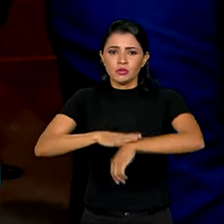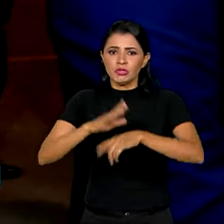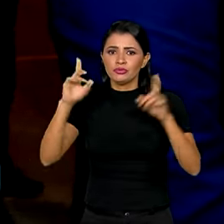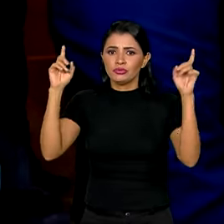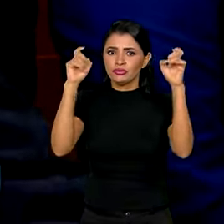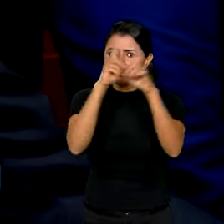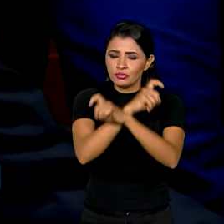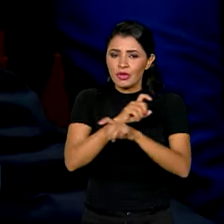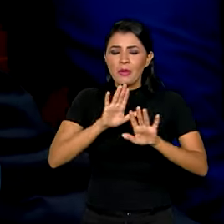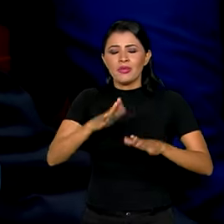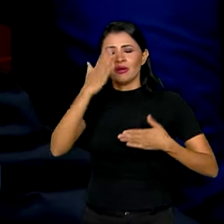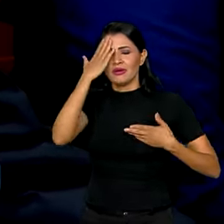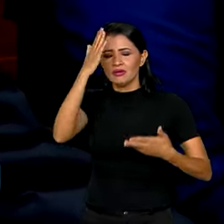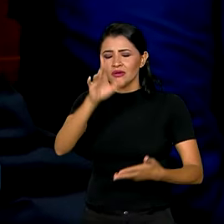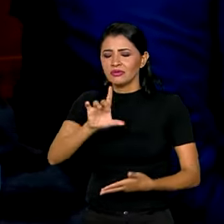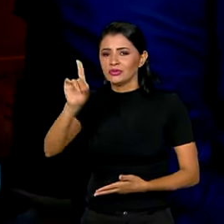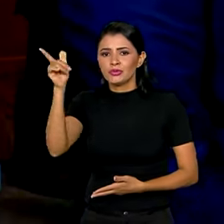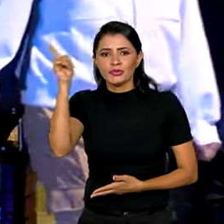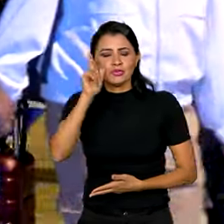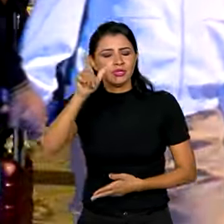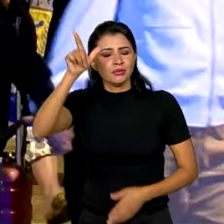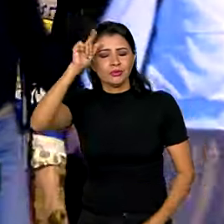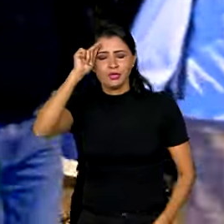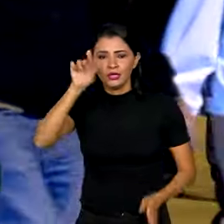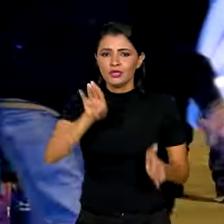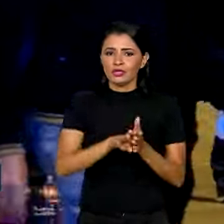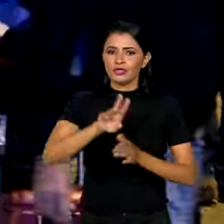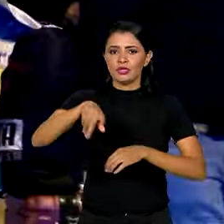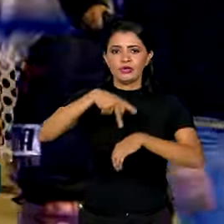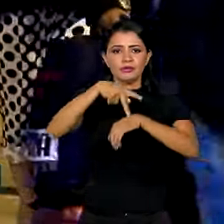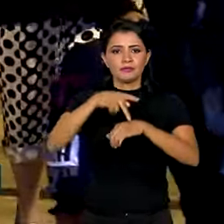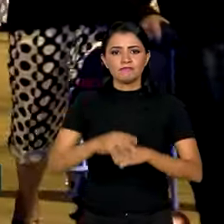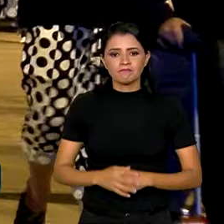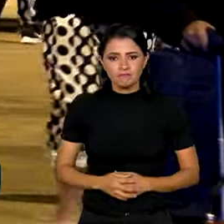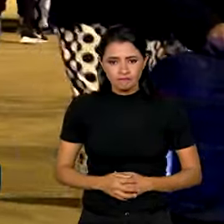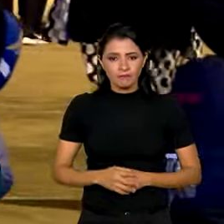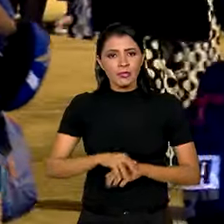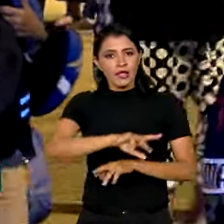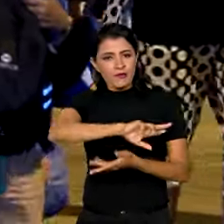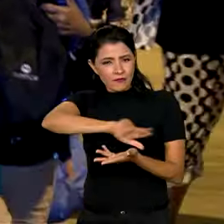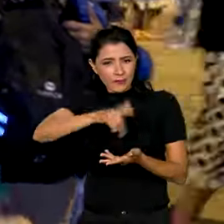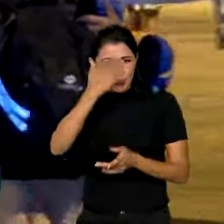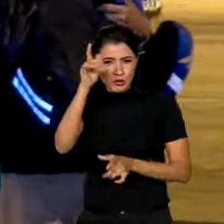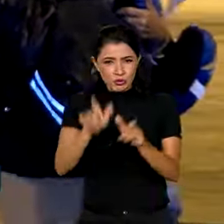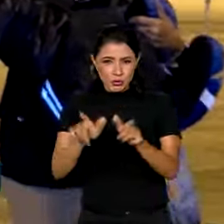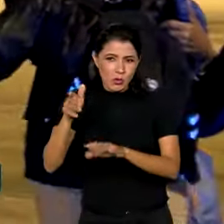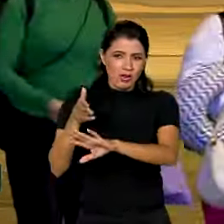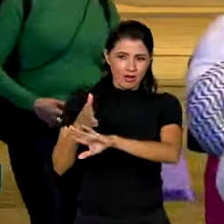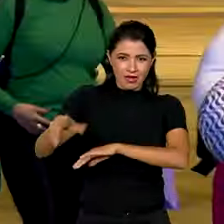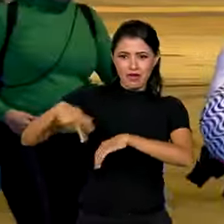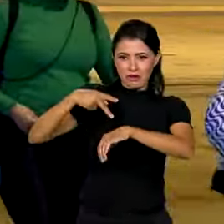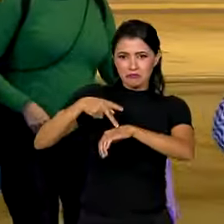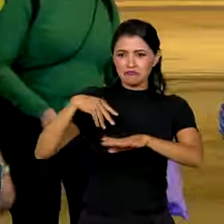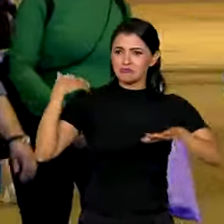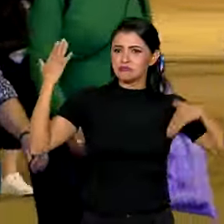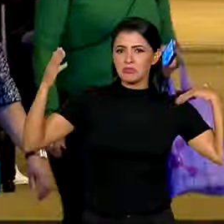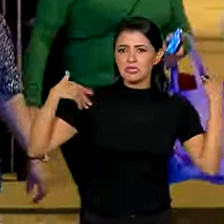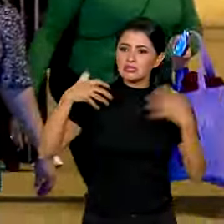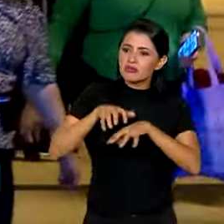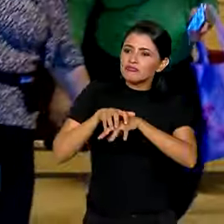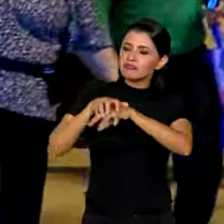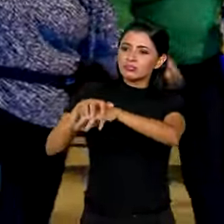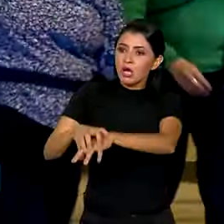terrível, mas graças a Deus chegamos à nossa nação. Muitos passageiros estavam no país do Oriente Médio para fazer uma excursão e